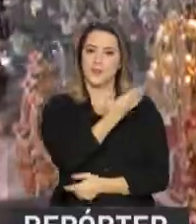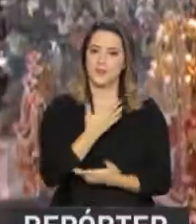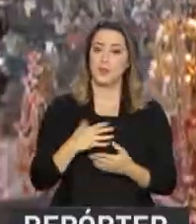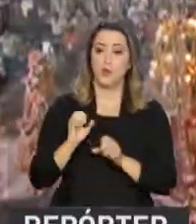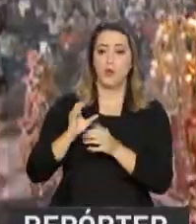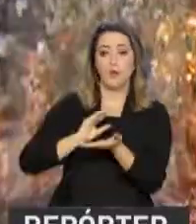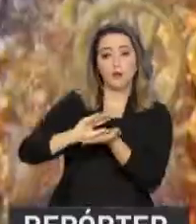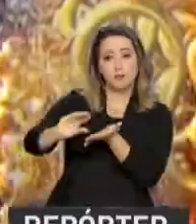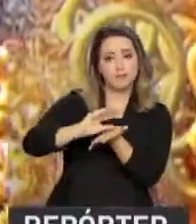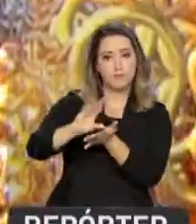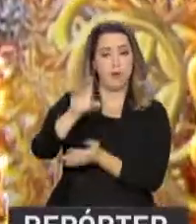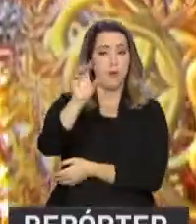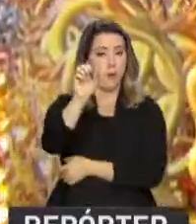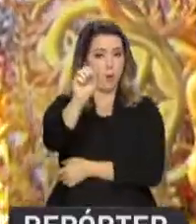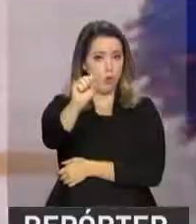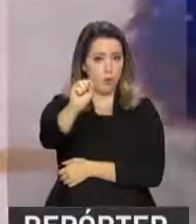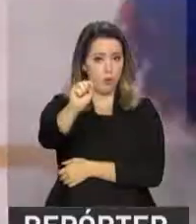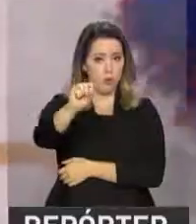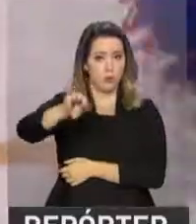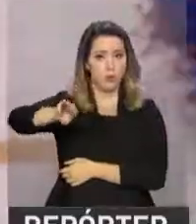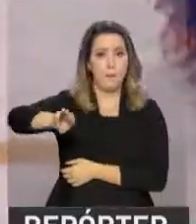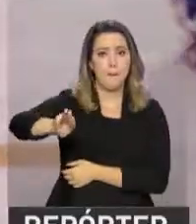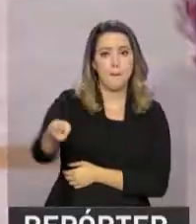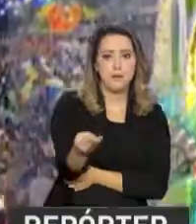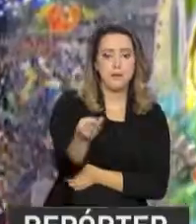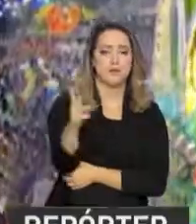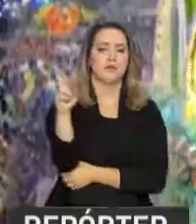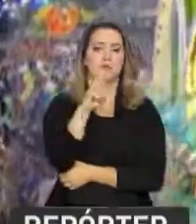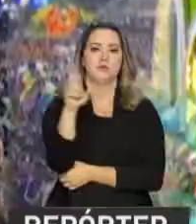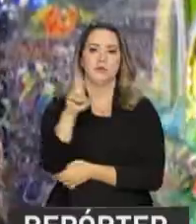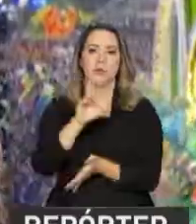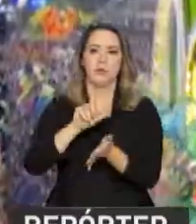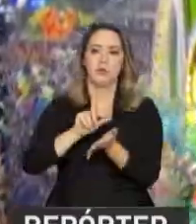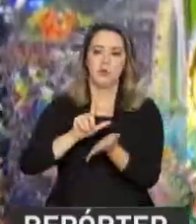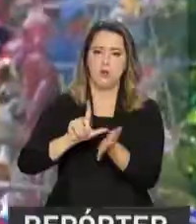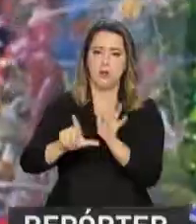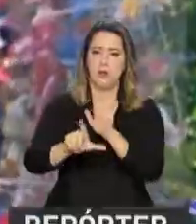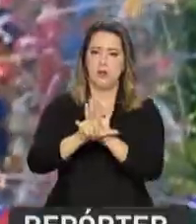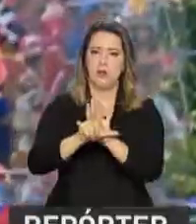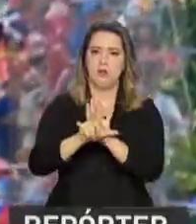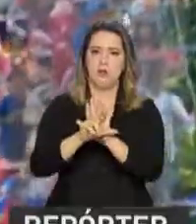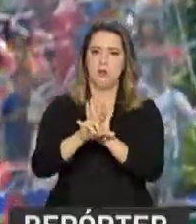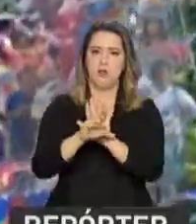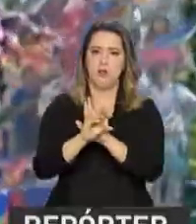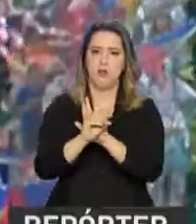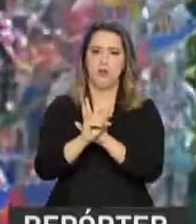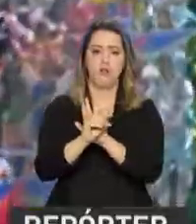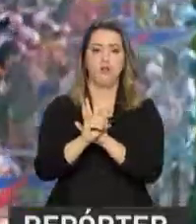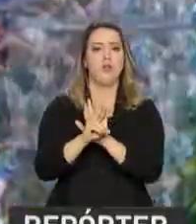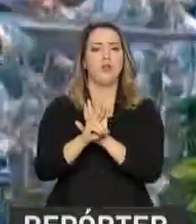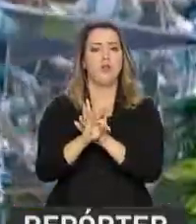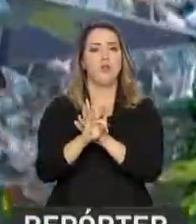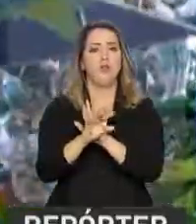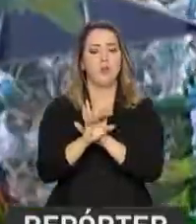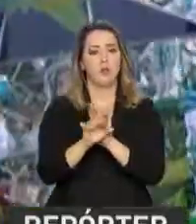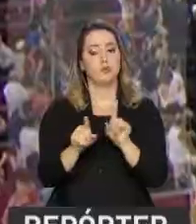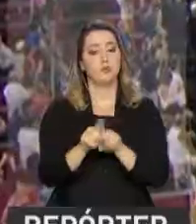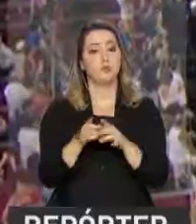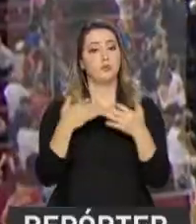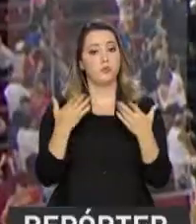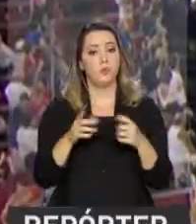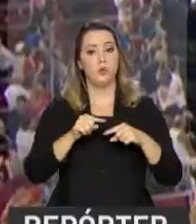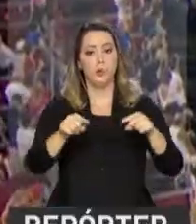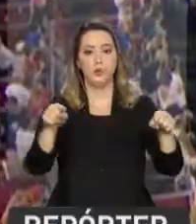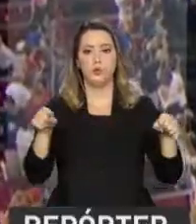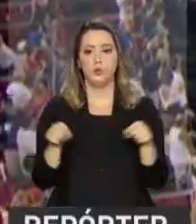repassar R$ 8 milhões para escolas através da Lei Rouanet. Para isto, a Liga Independente das